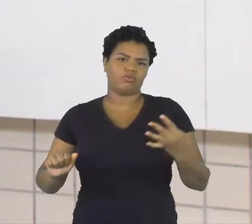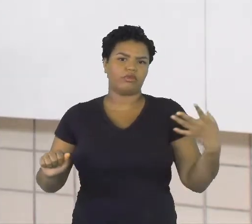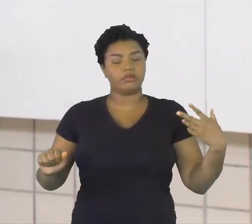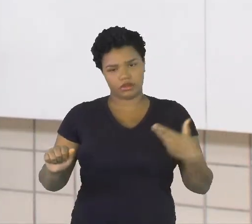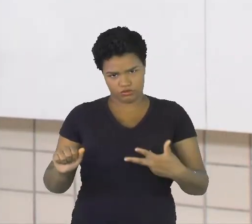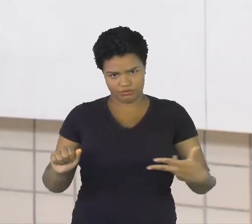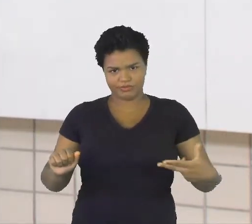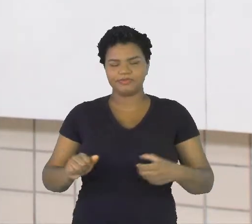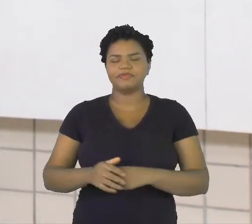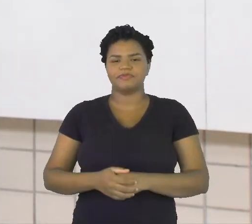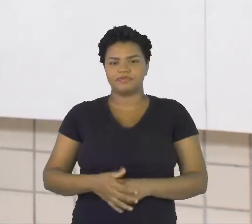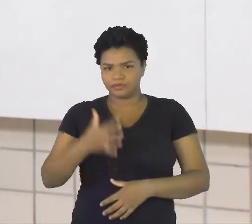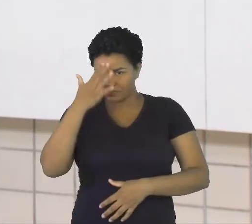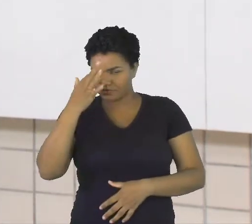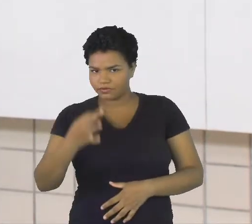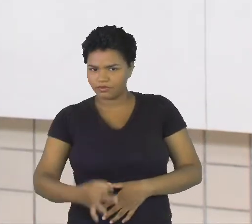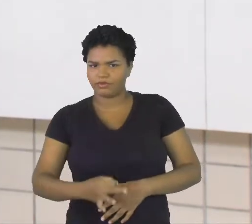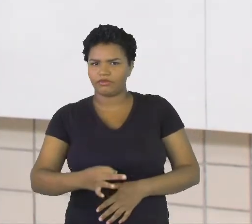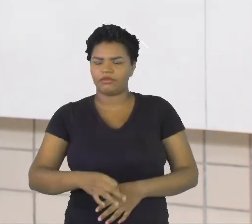Compreenderam? Então, artigo